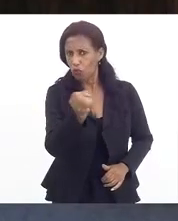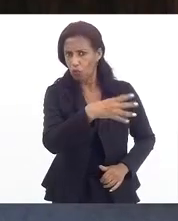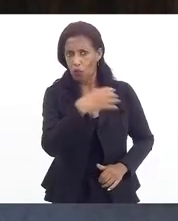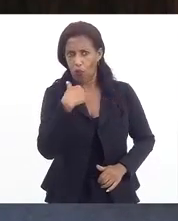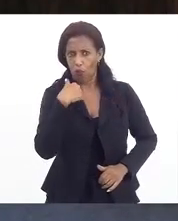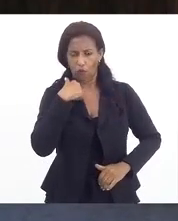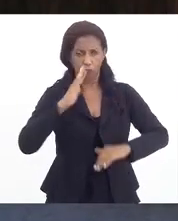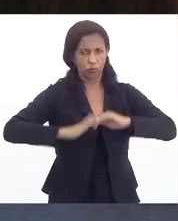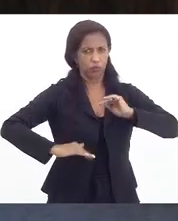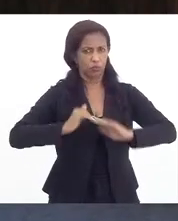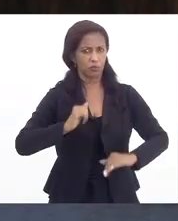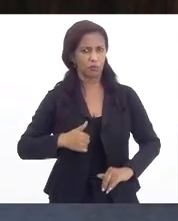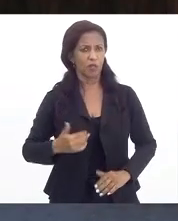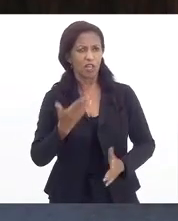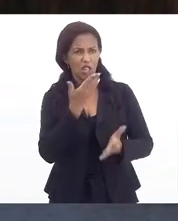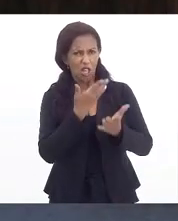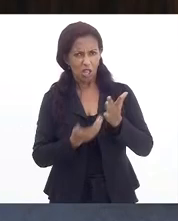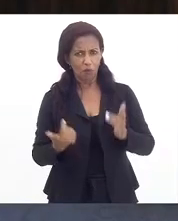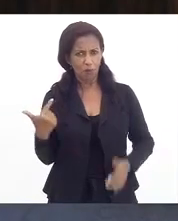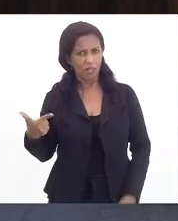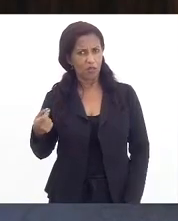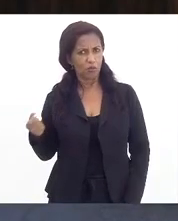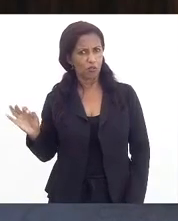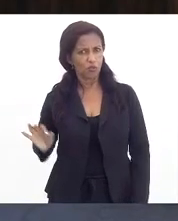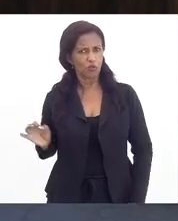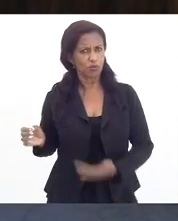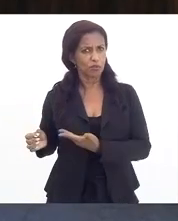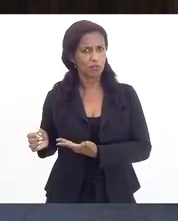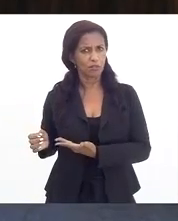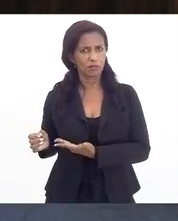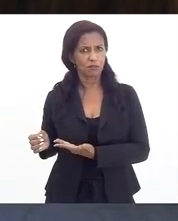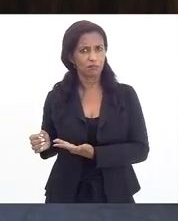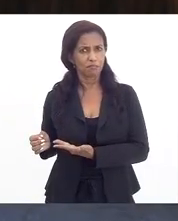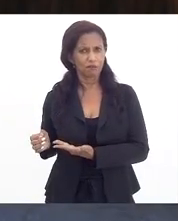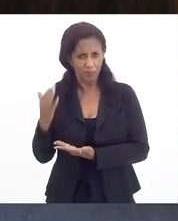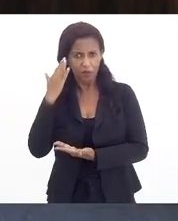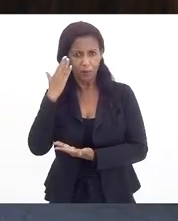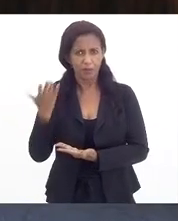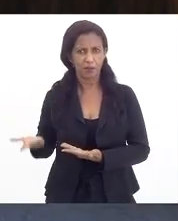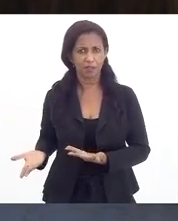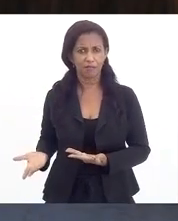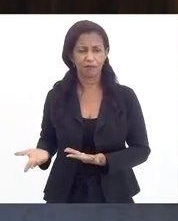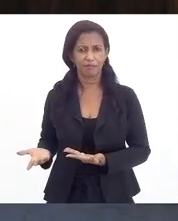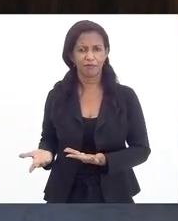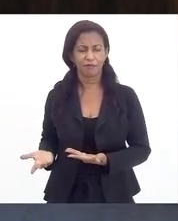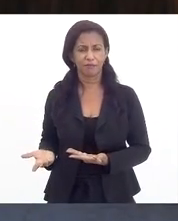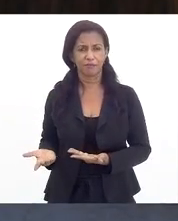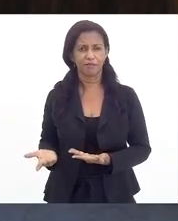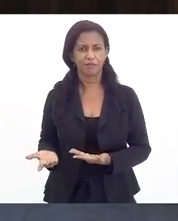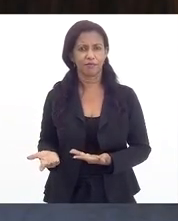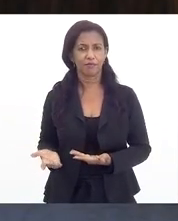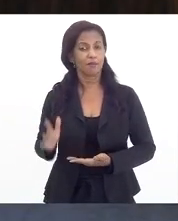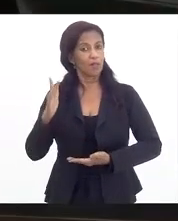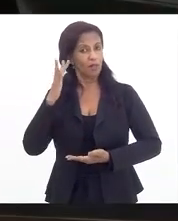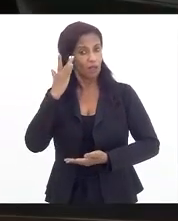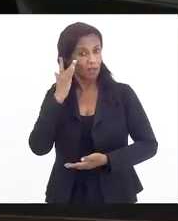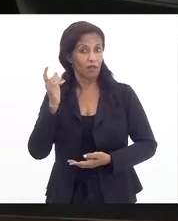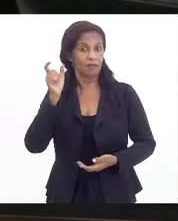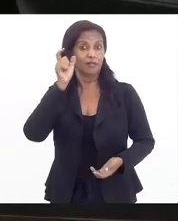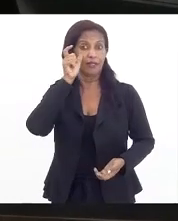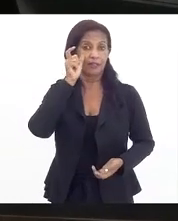nesse cargo eu vou perder os que eu tinha de 20 não deu para entender masha então achava